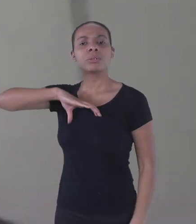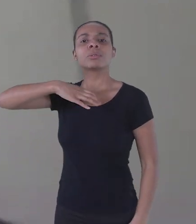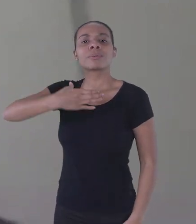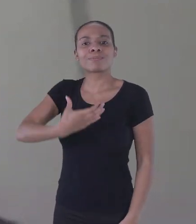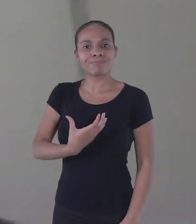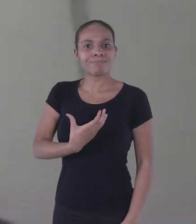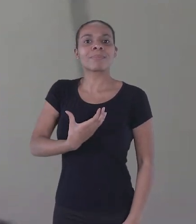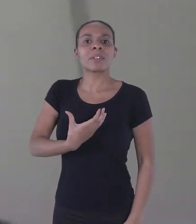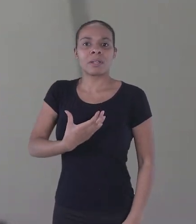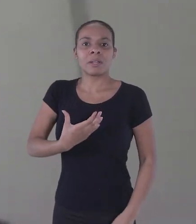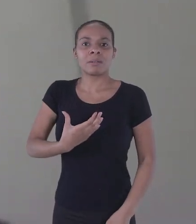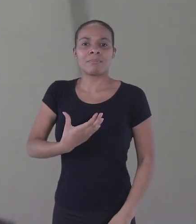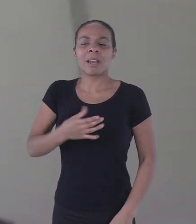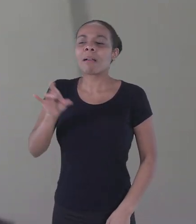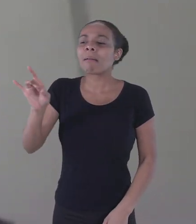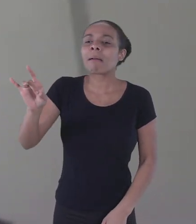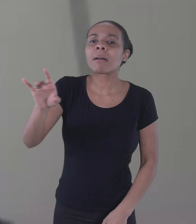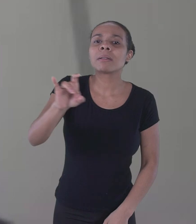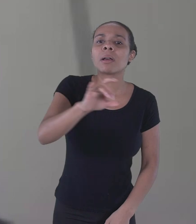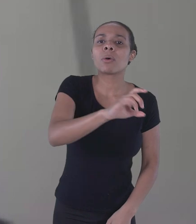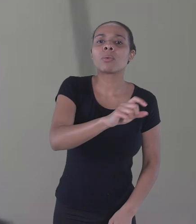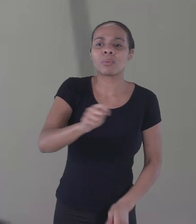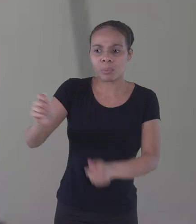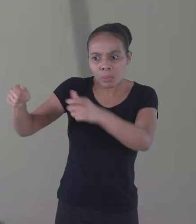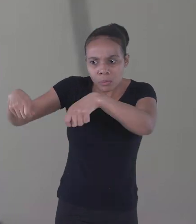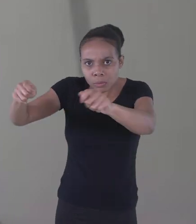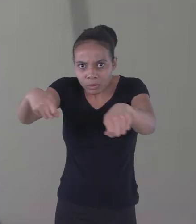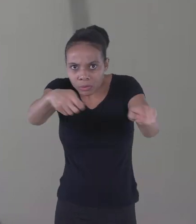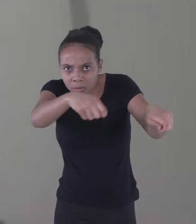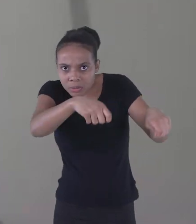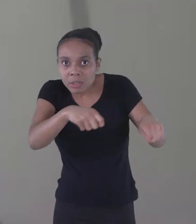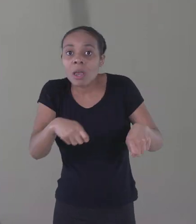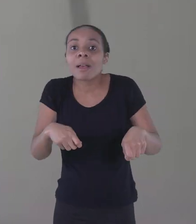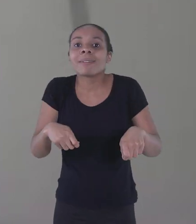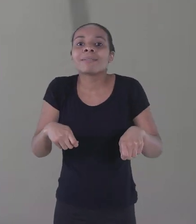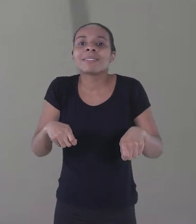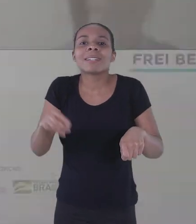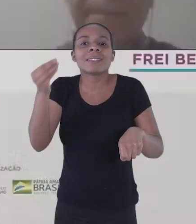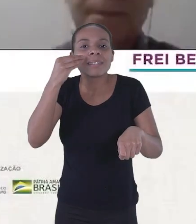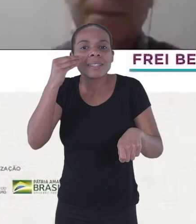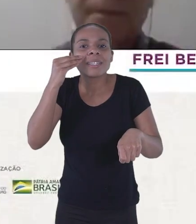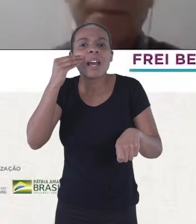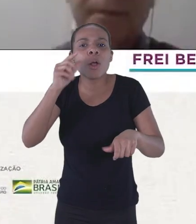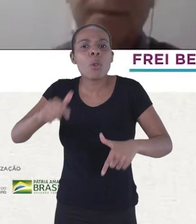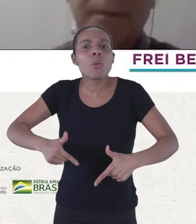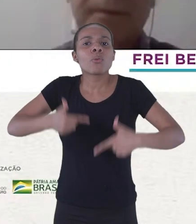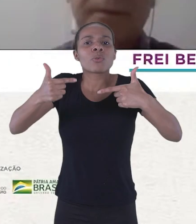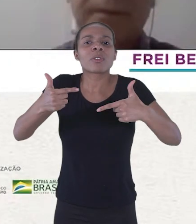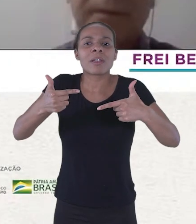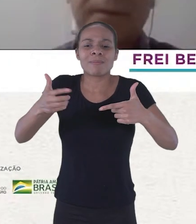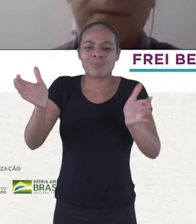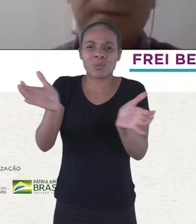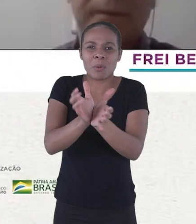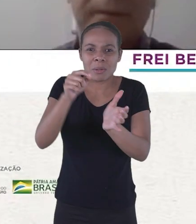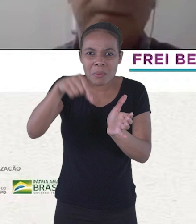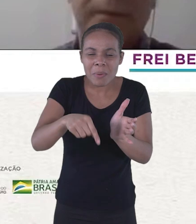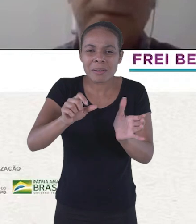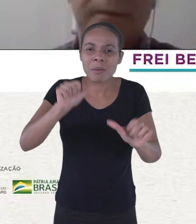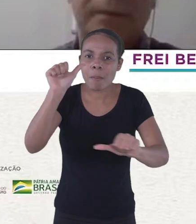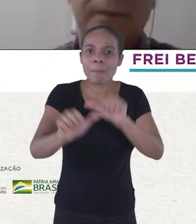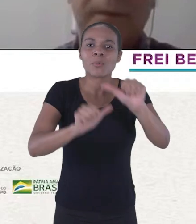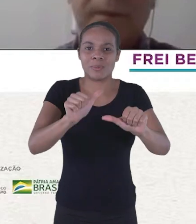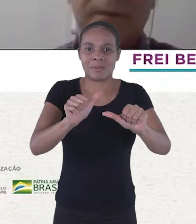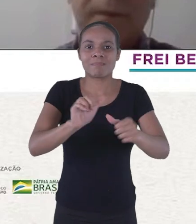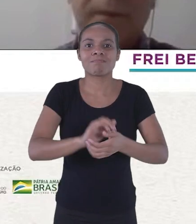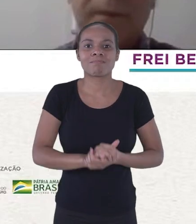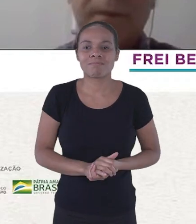sua possibilidade, lutar para mudar essa situação o quanto antes. Muito obrigado, Sr. Roberto. Amém.